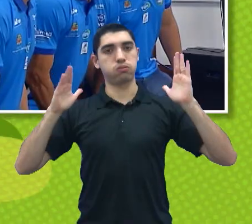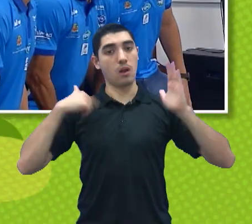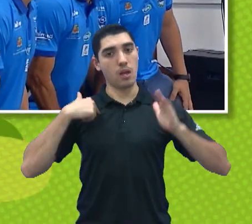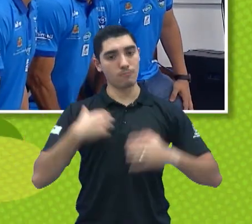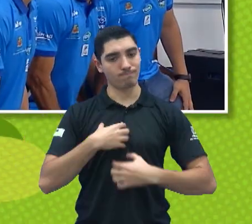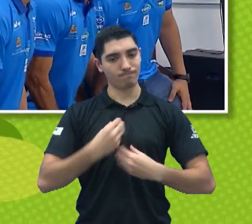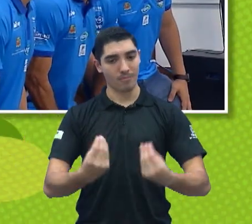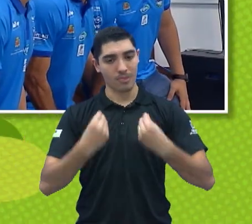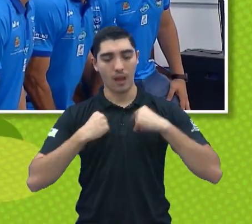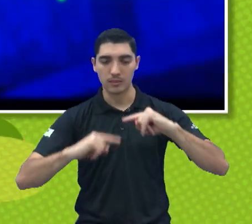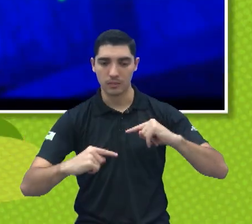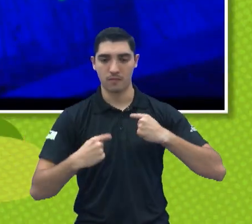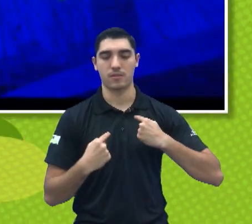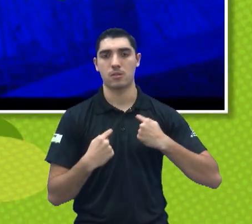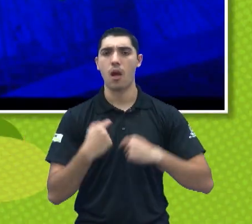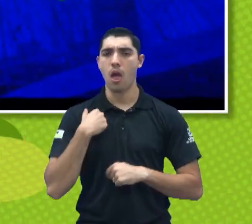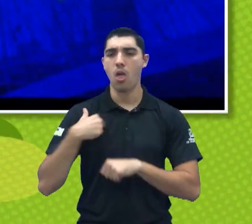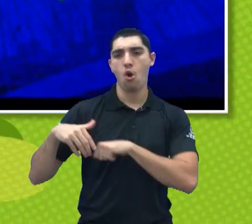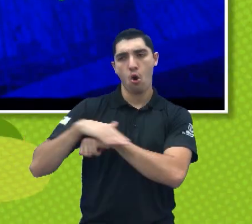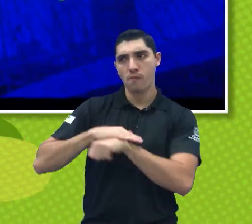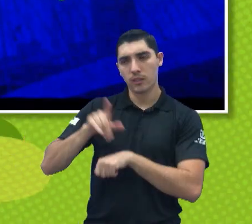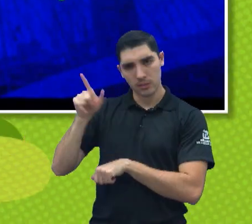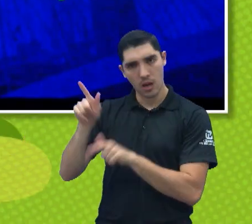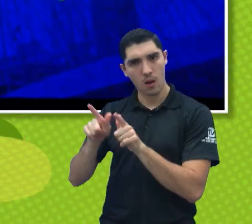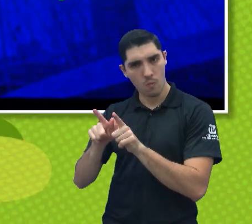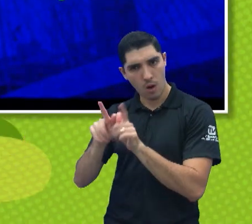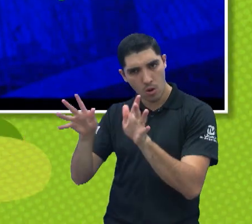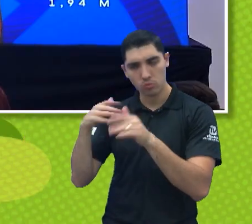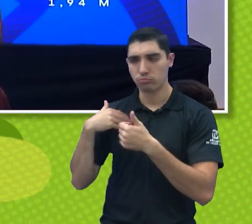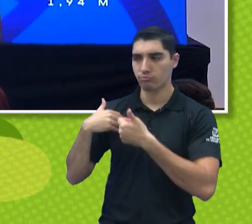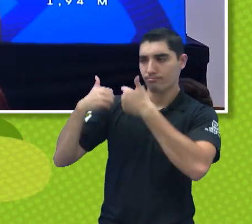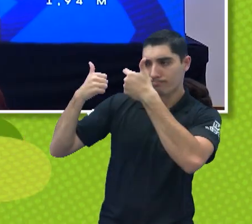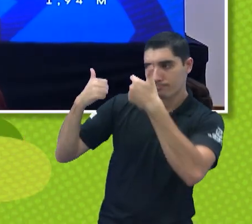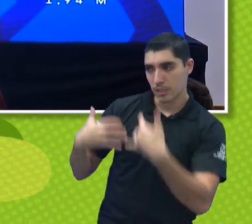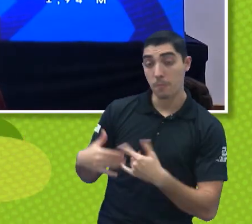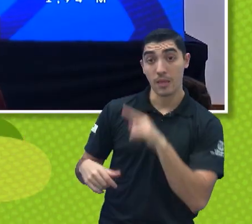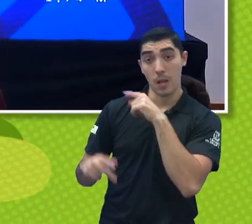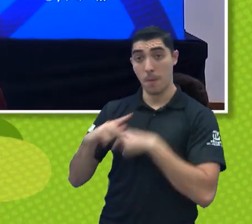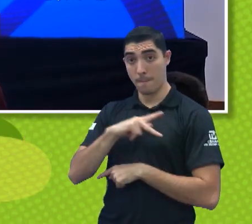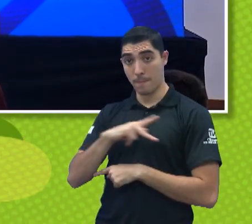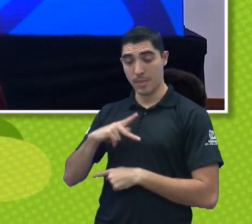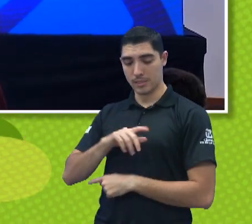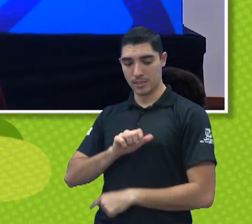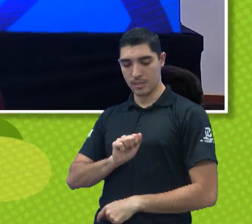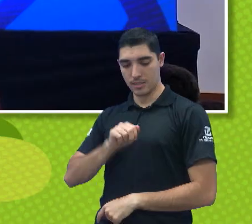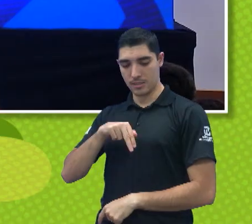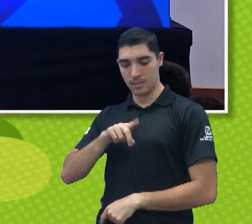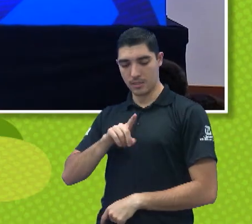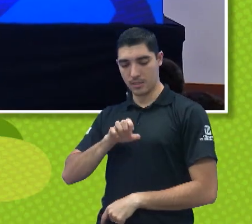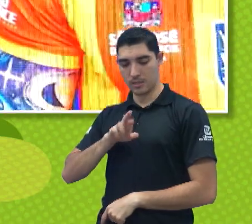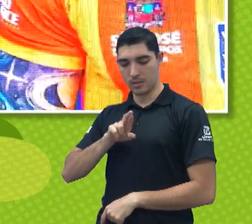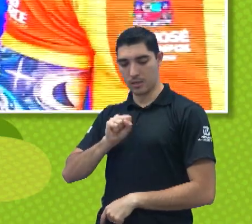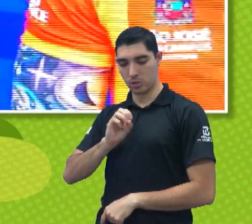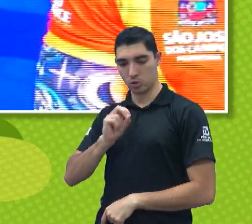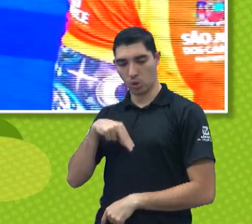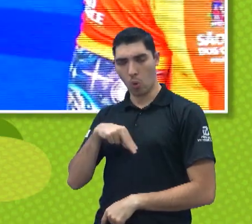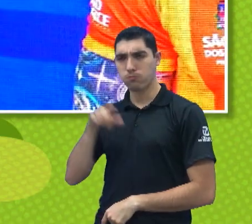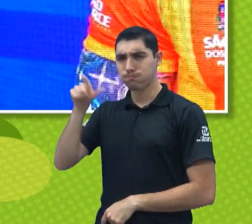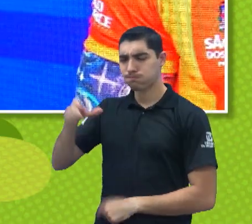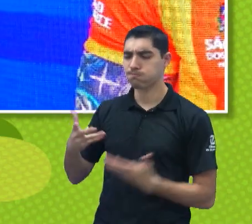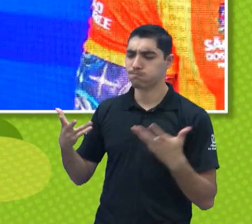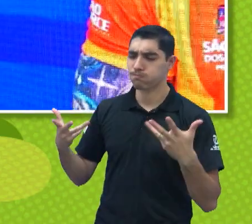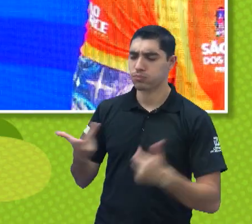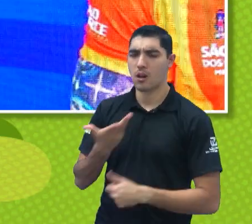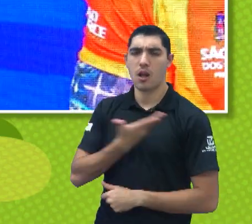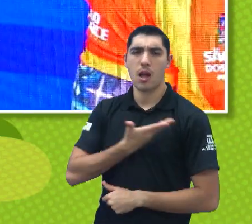eu conversei com o pessoal em Guarulhos, expliquei a situação e o presidente, o Anderson Marcilli, que é um baita companheiro, um cara